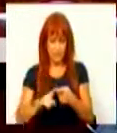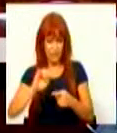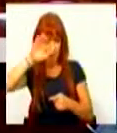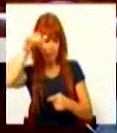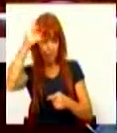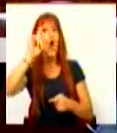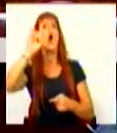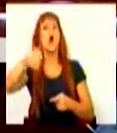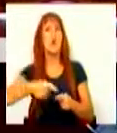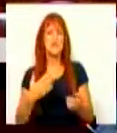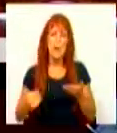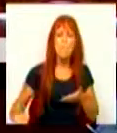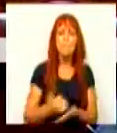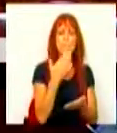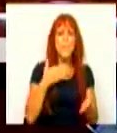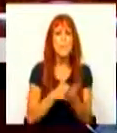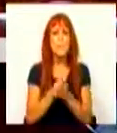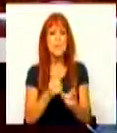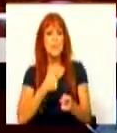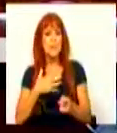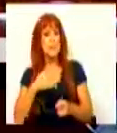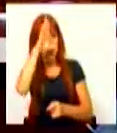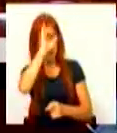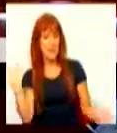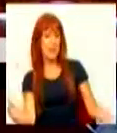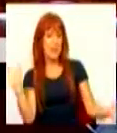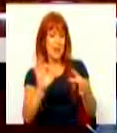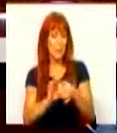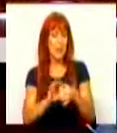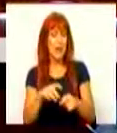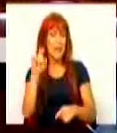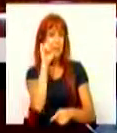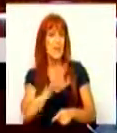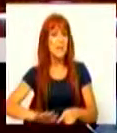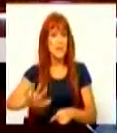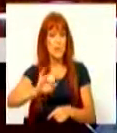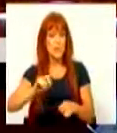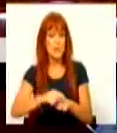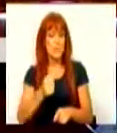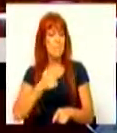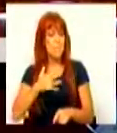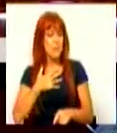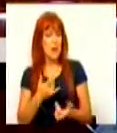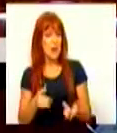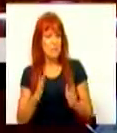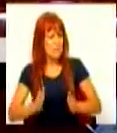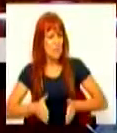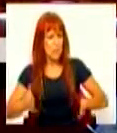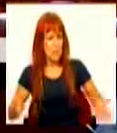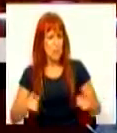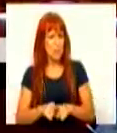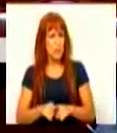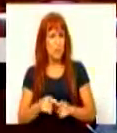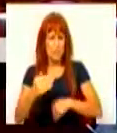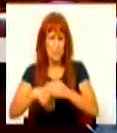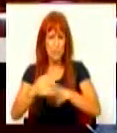primeira delas é a rentabilização do património do Estado afeto à Defesa Nacional, património que já não é necessário para a